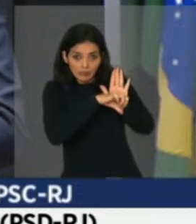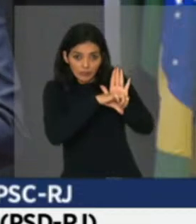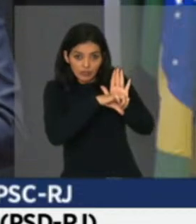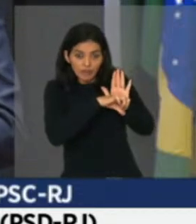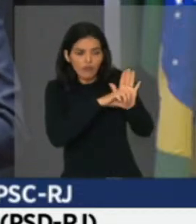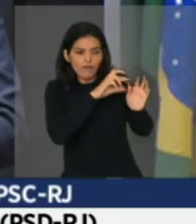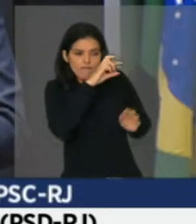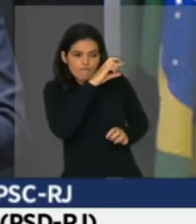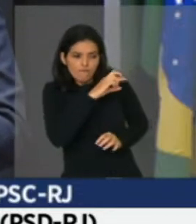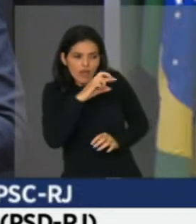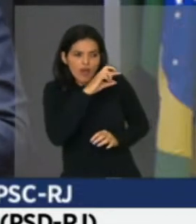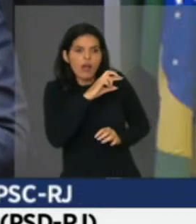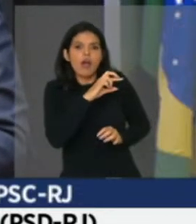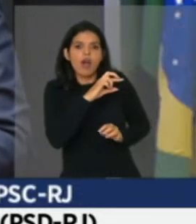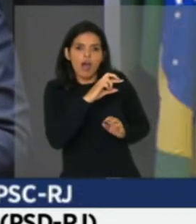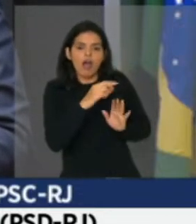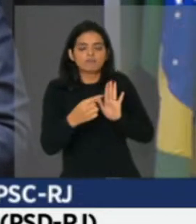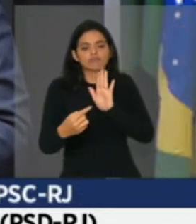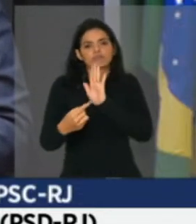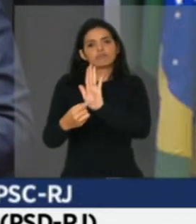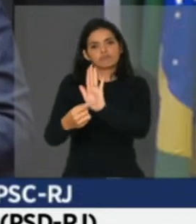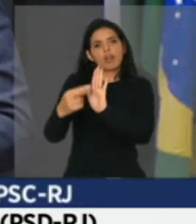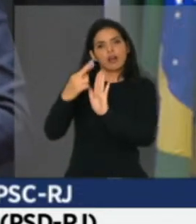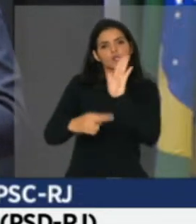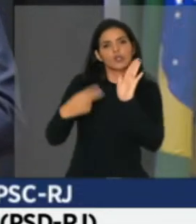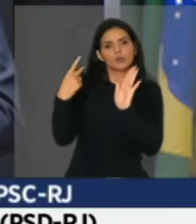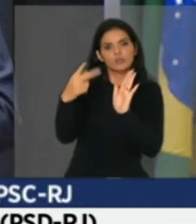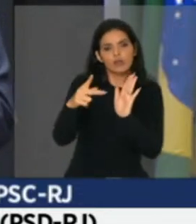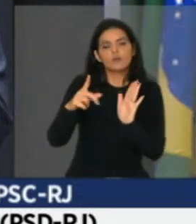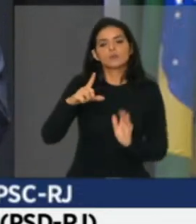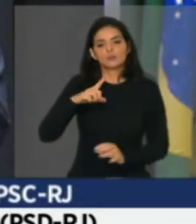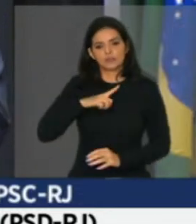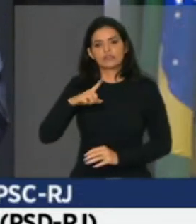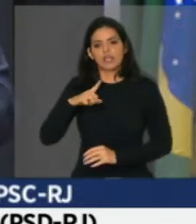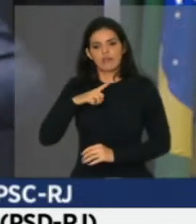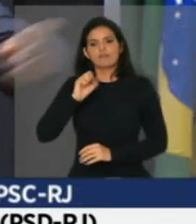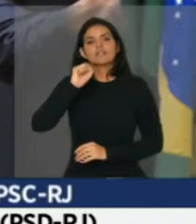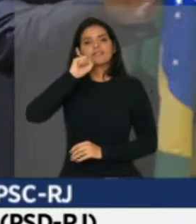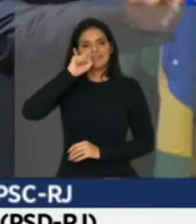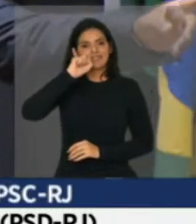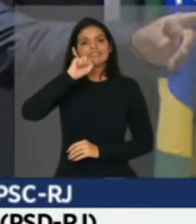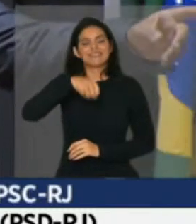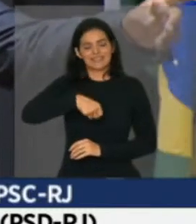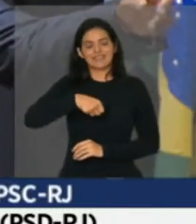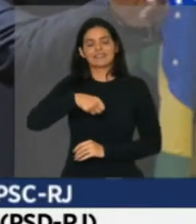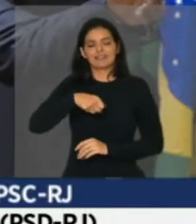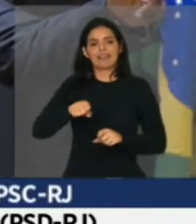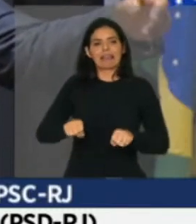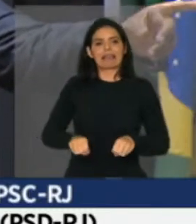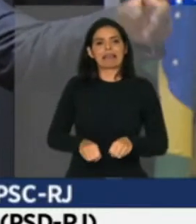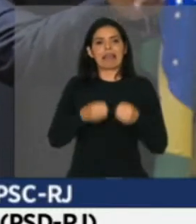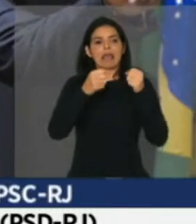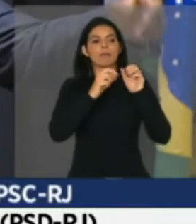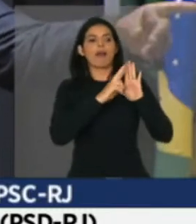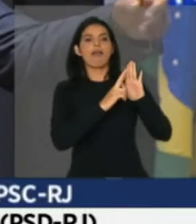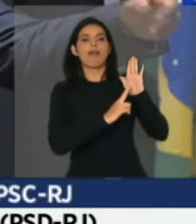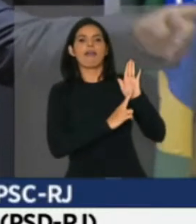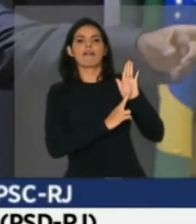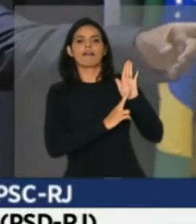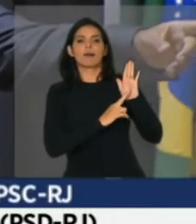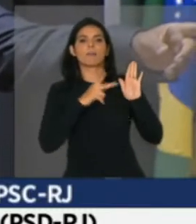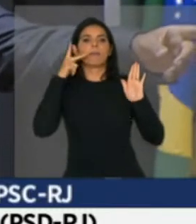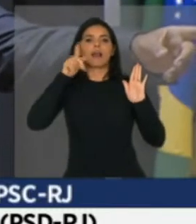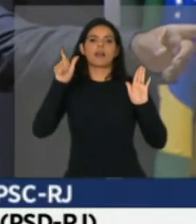que houve, sim, a quebra de decoro parlamentar da deputada Flor de